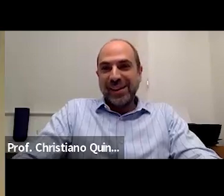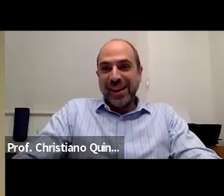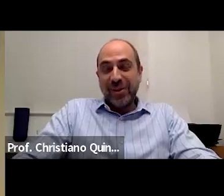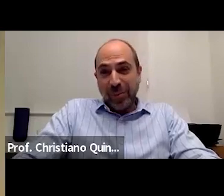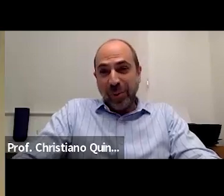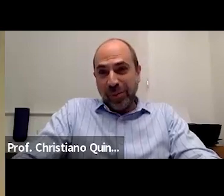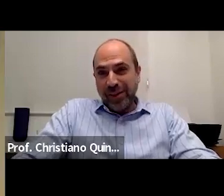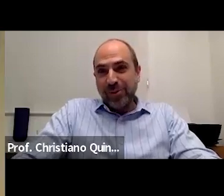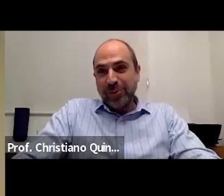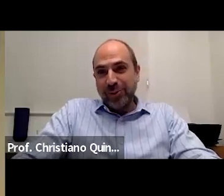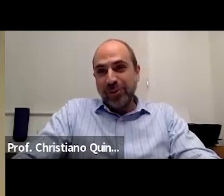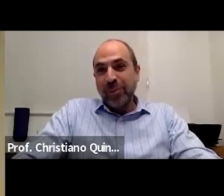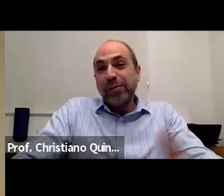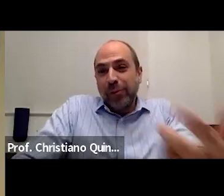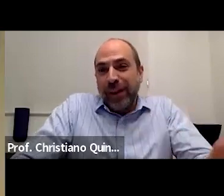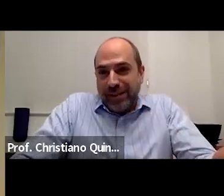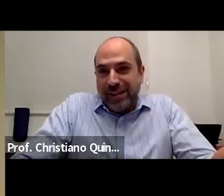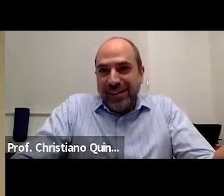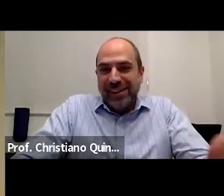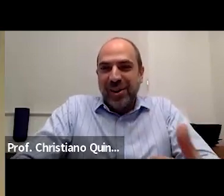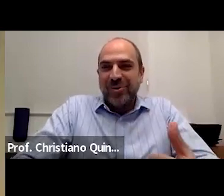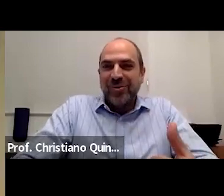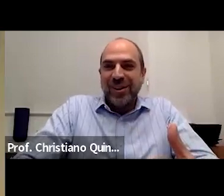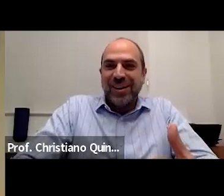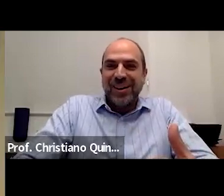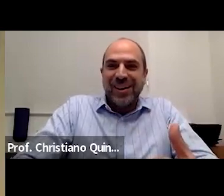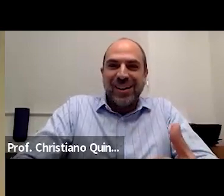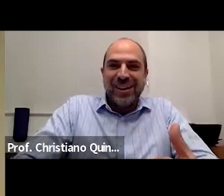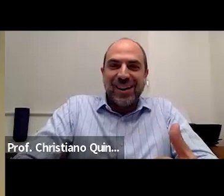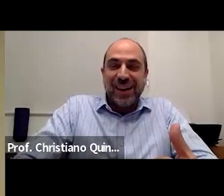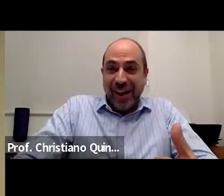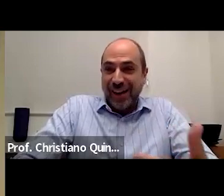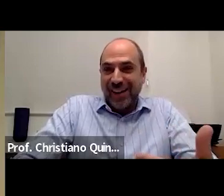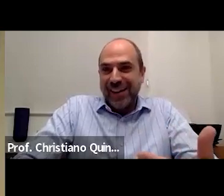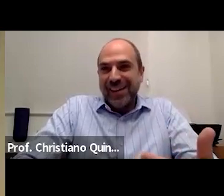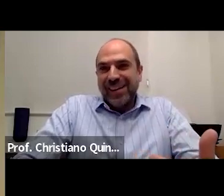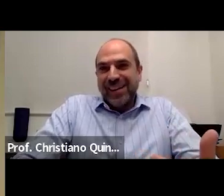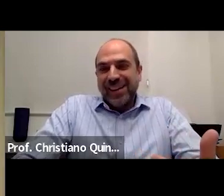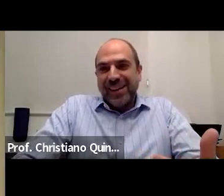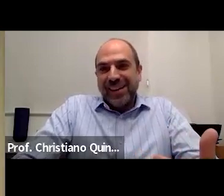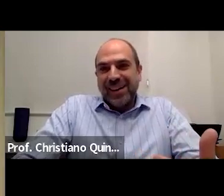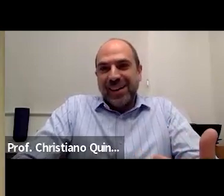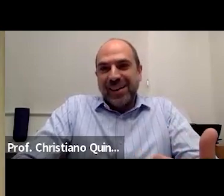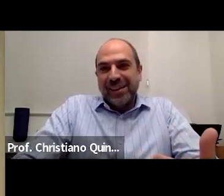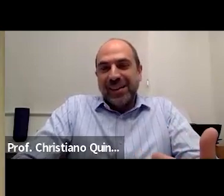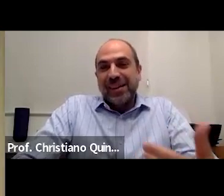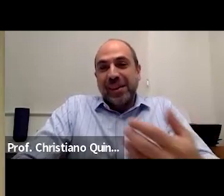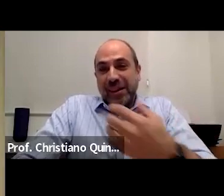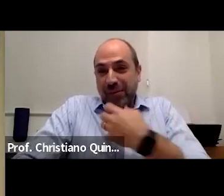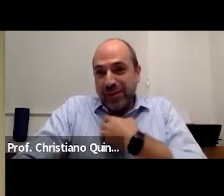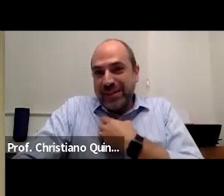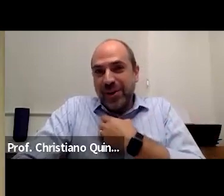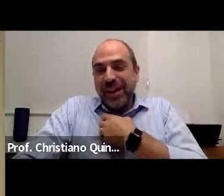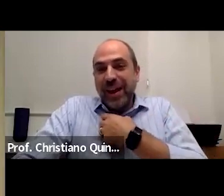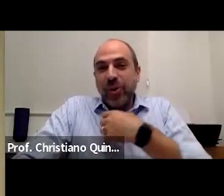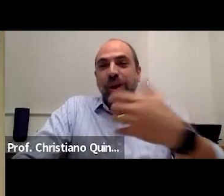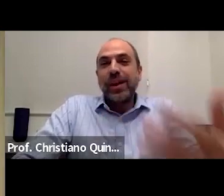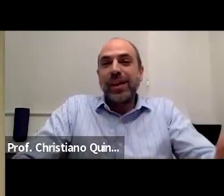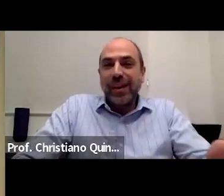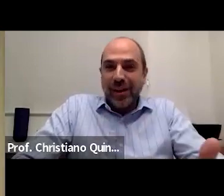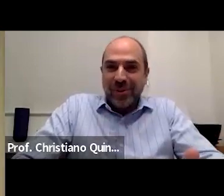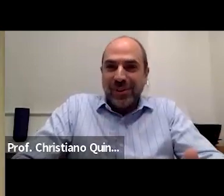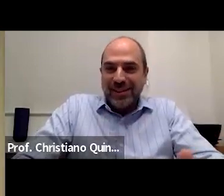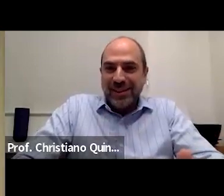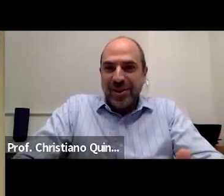Bom, aqui é o depoimento de uma influência. Então, ela, na visão dela,